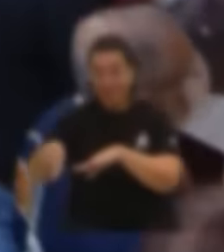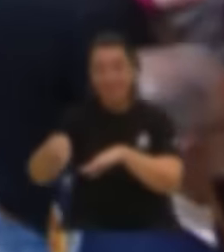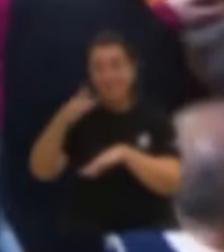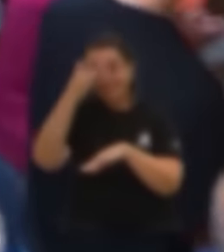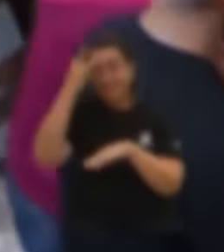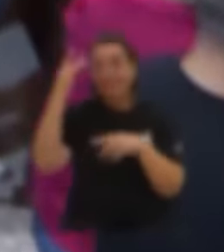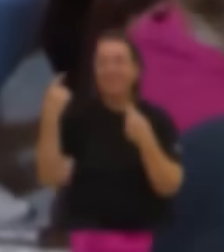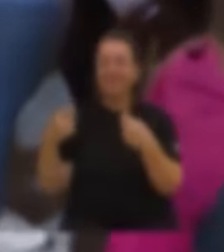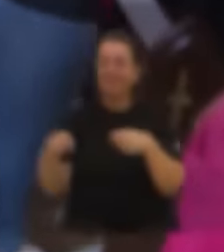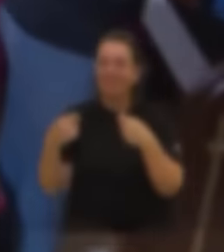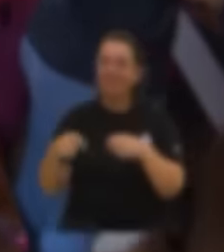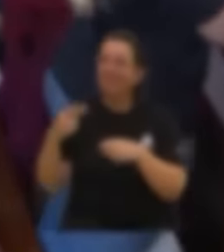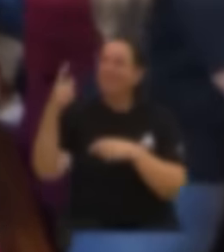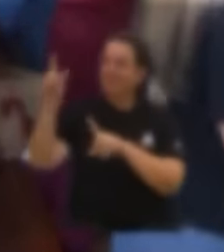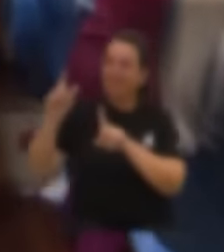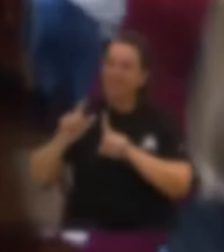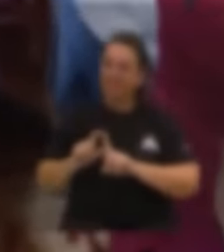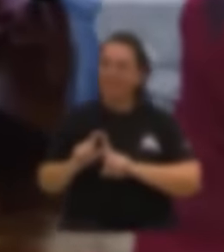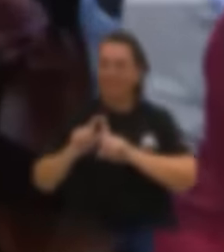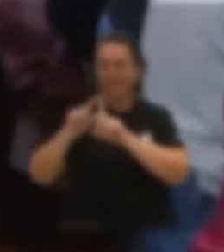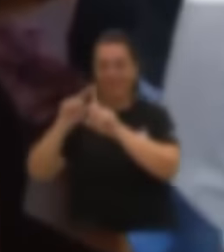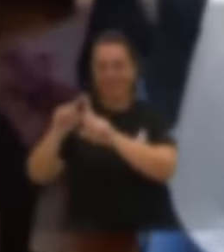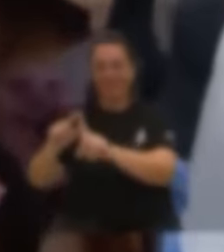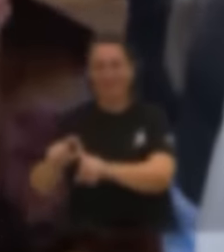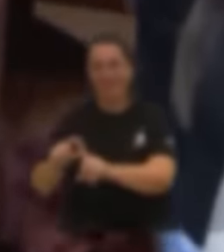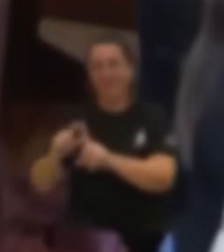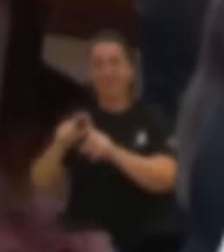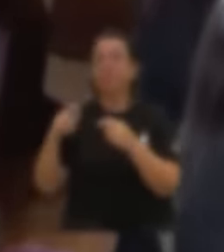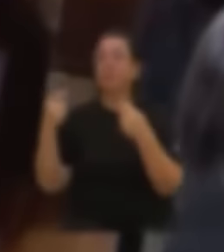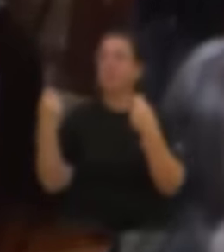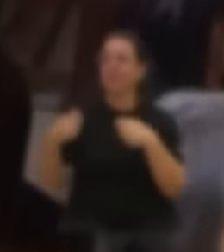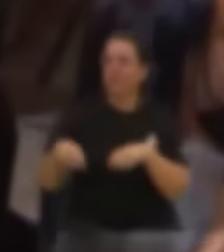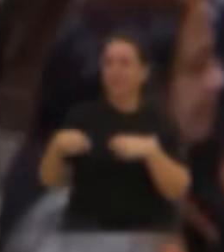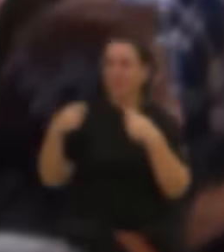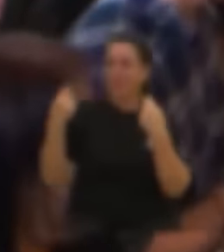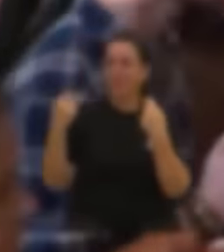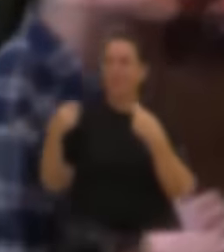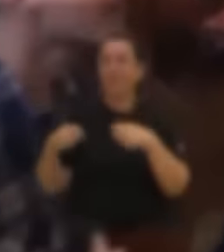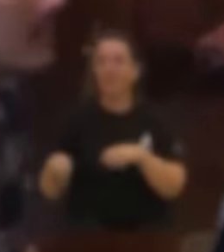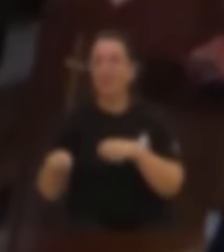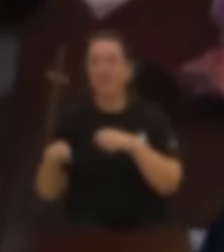necessitem tua palavra, necessitem.